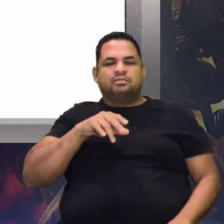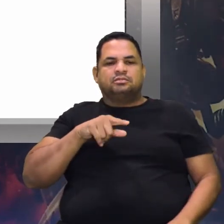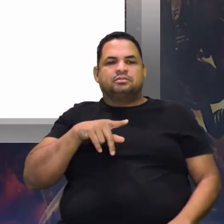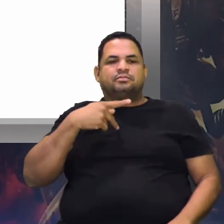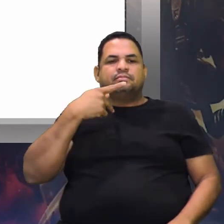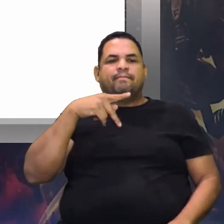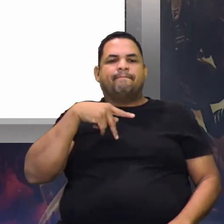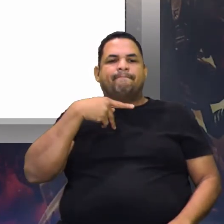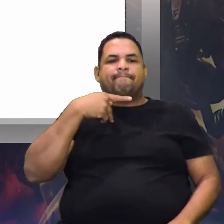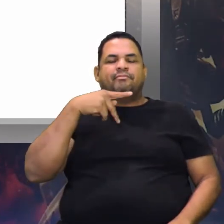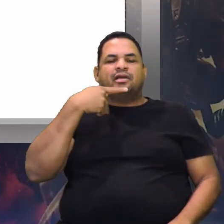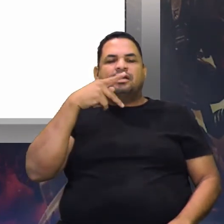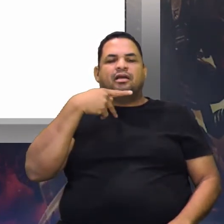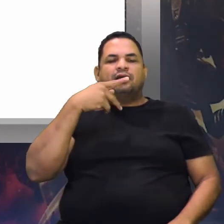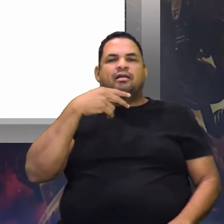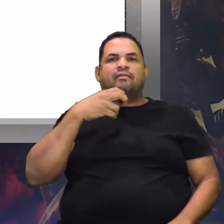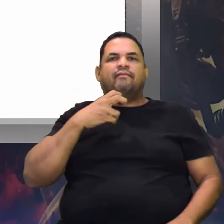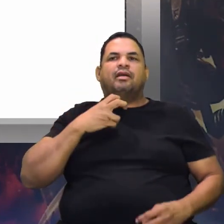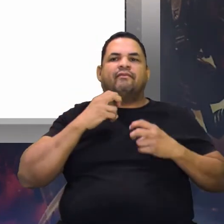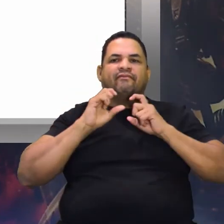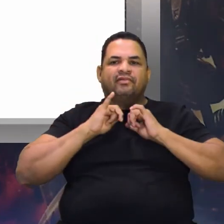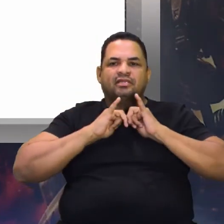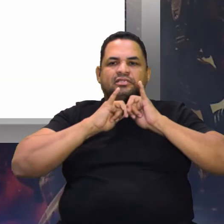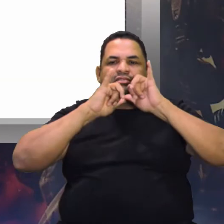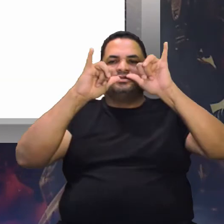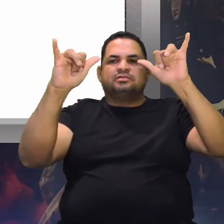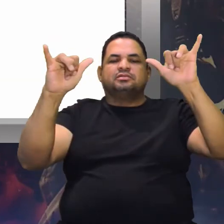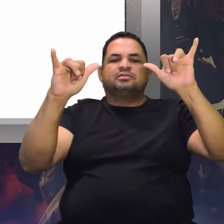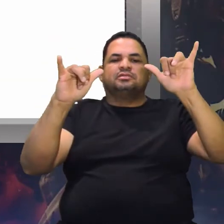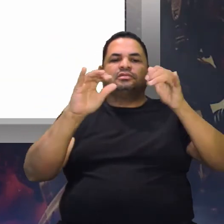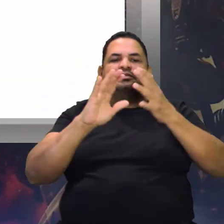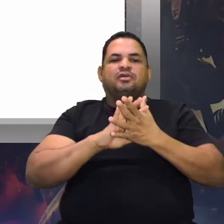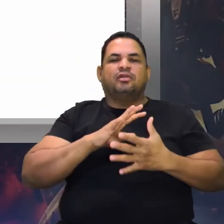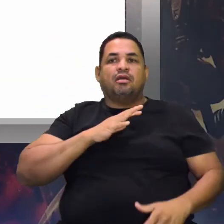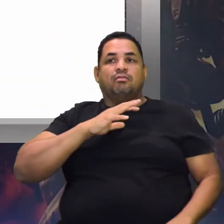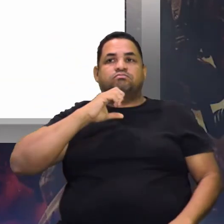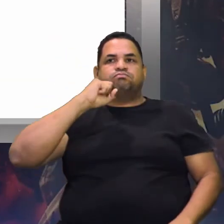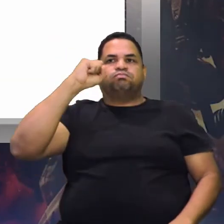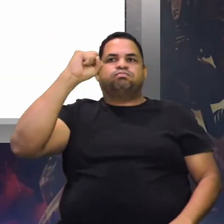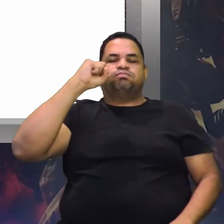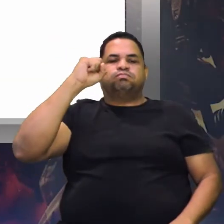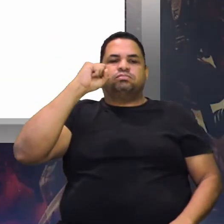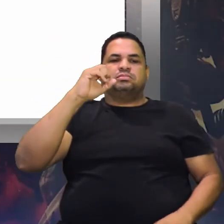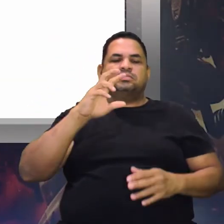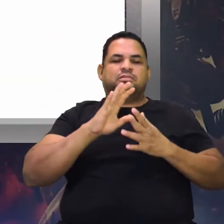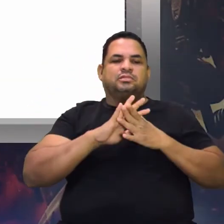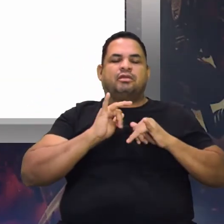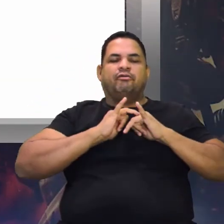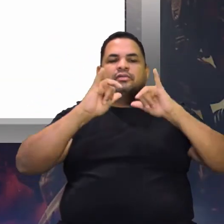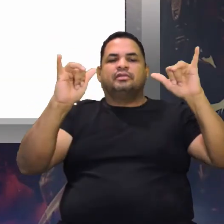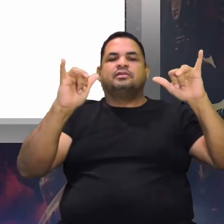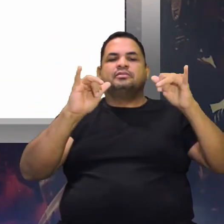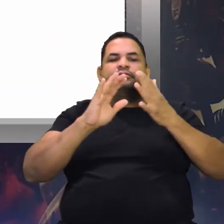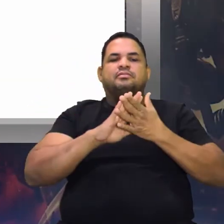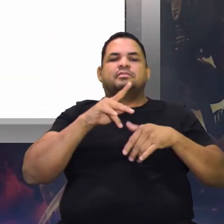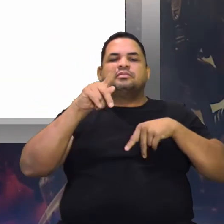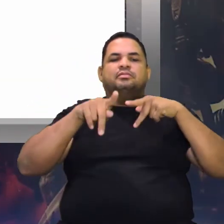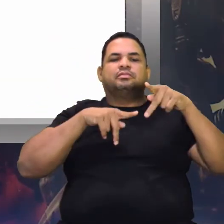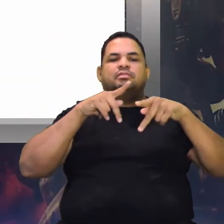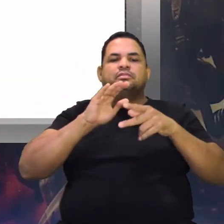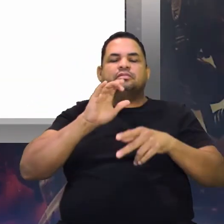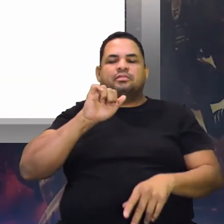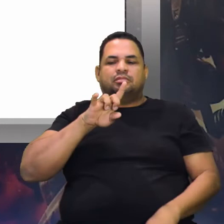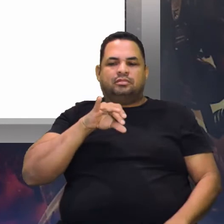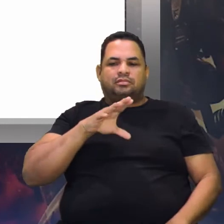Para dar um anúncio da boa nova, o anúncio da vitória, para anunciar a vitória do povo de